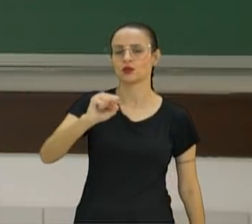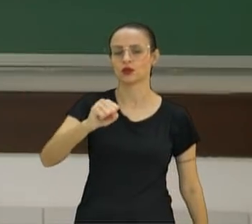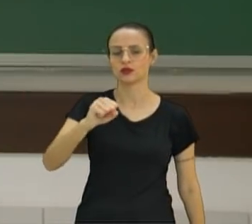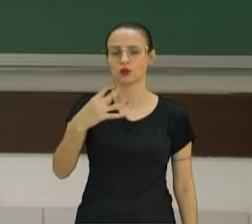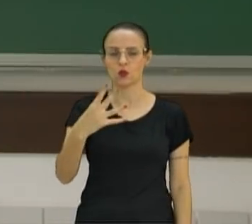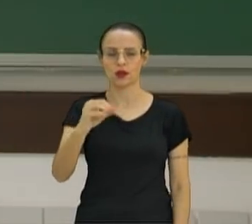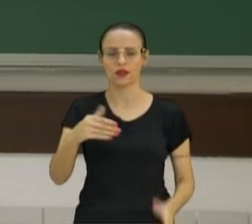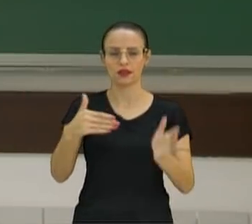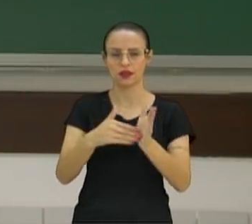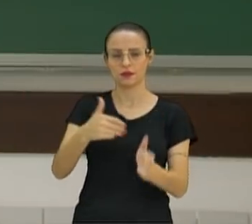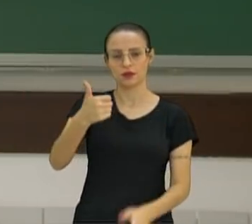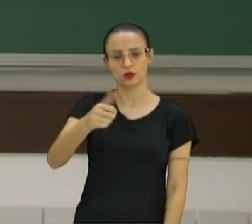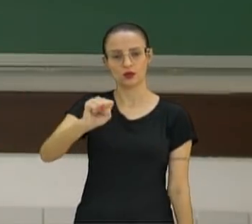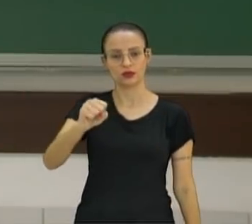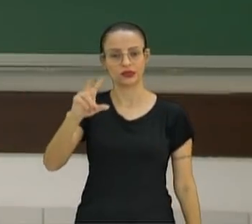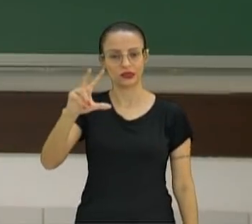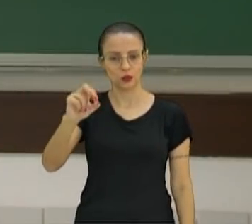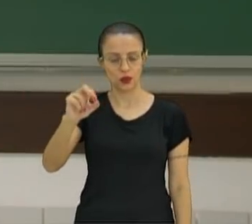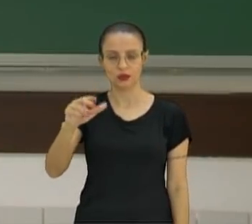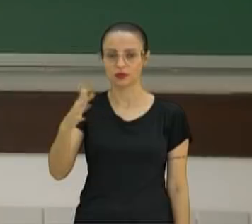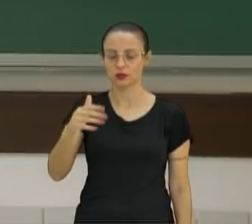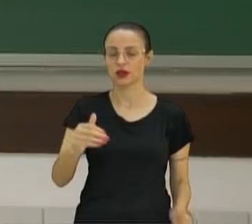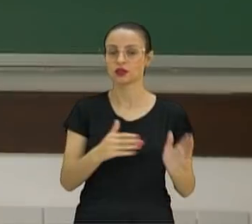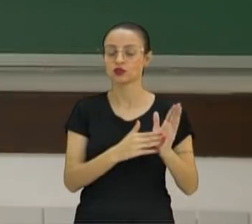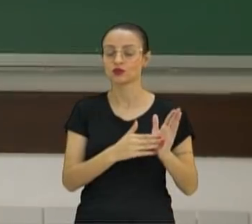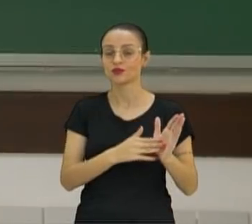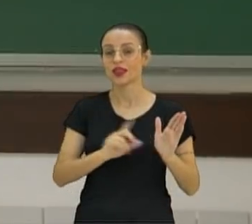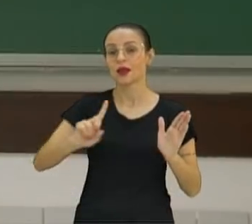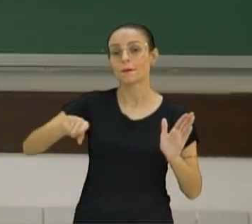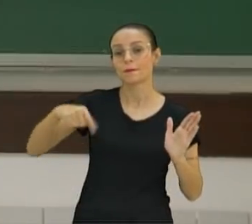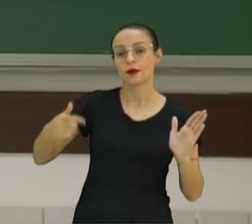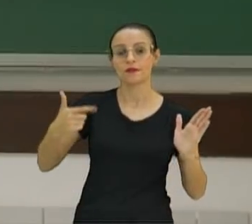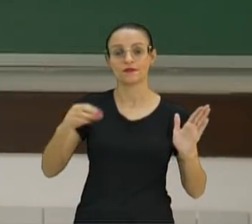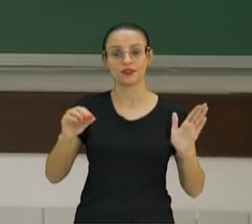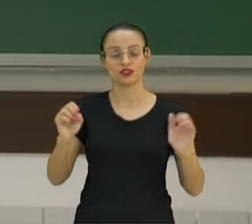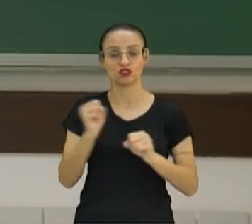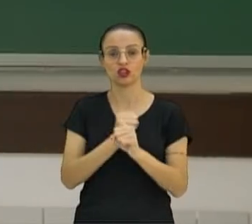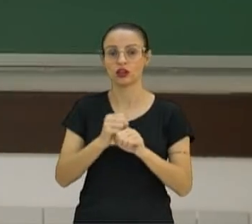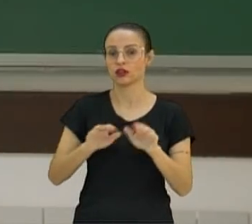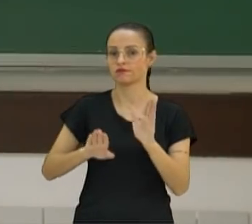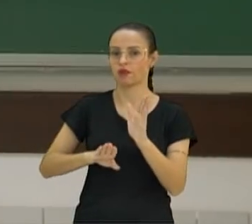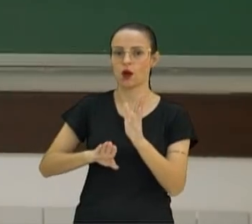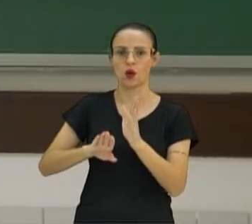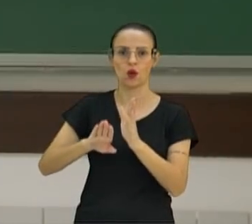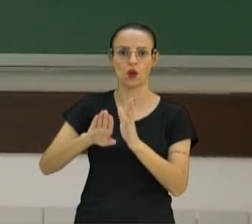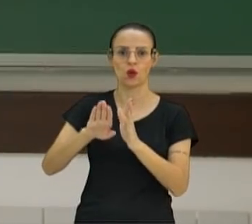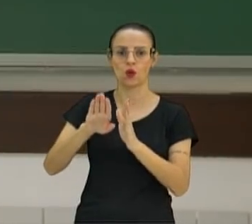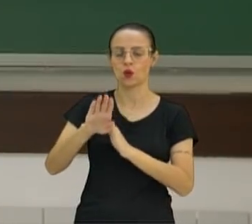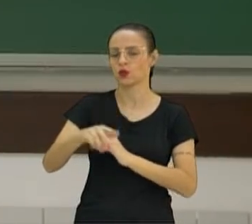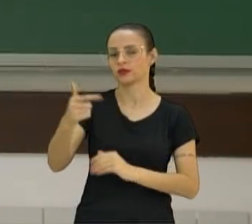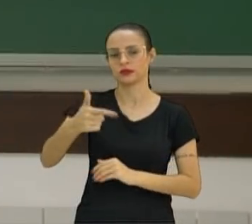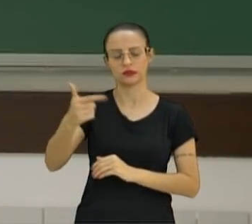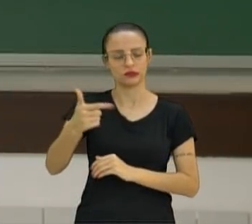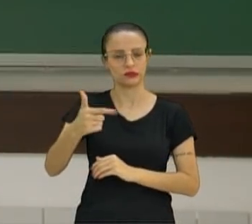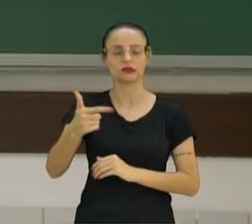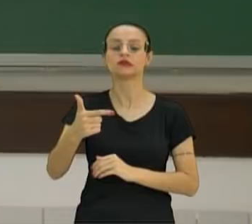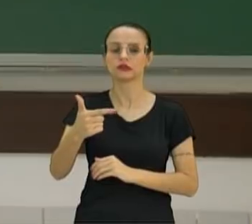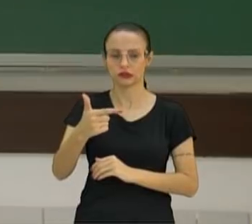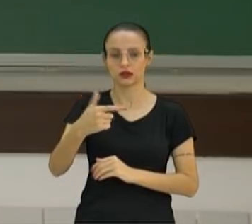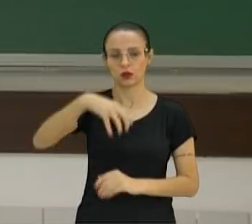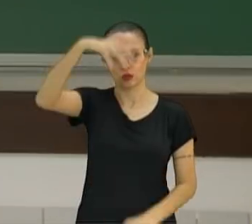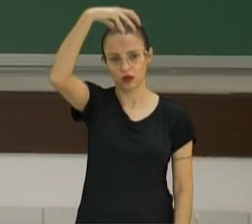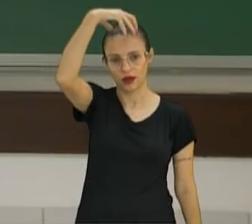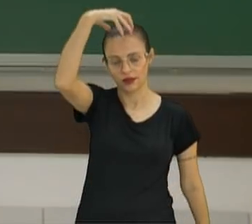até 1850 mais ou menos. Os próximos 20 anos é o auge do Segundo Reinado, 1860 e